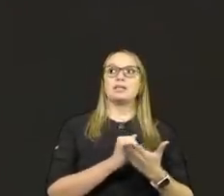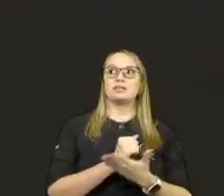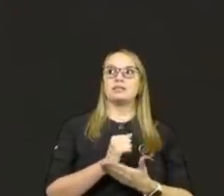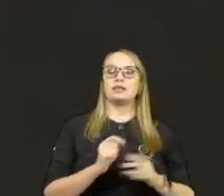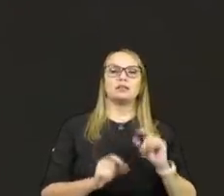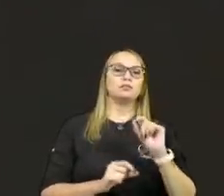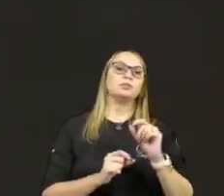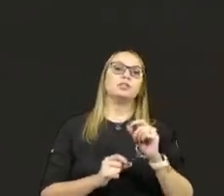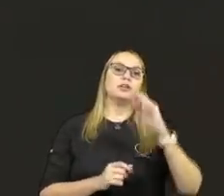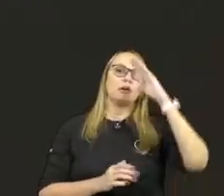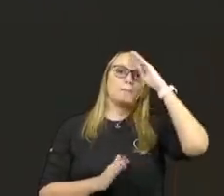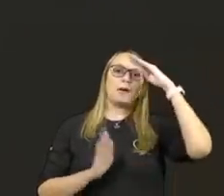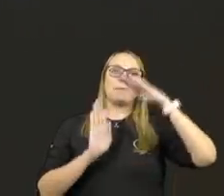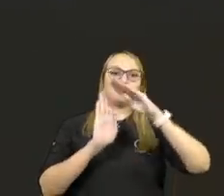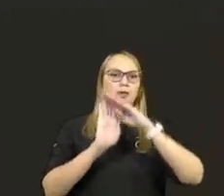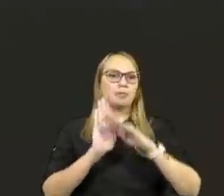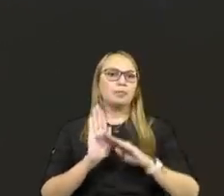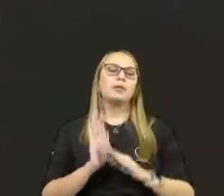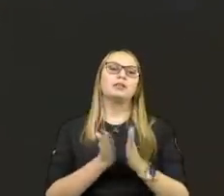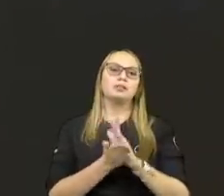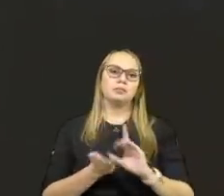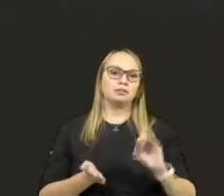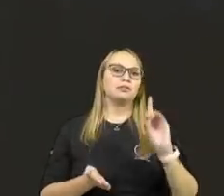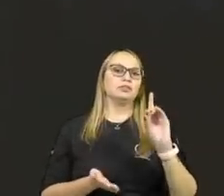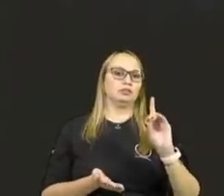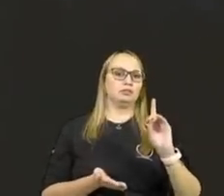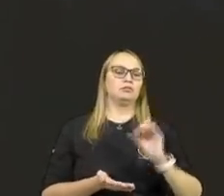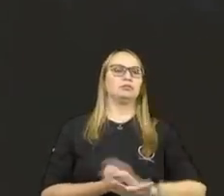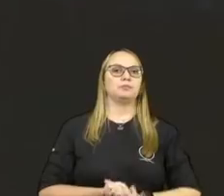baseado nos princípios da palavra de Deus.